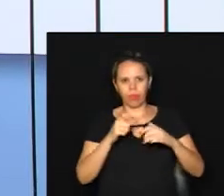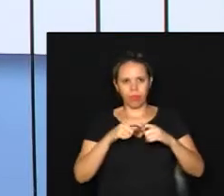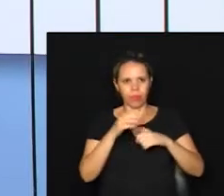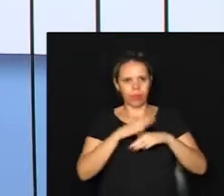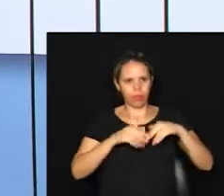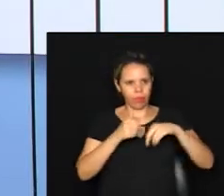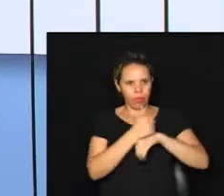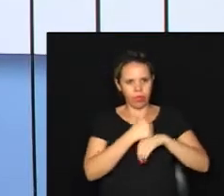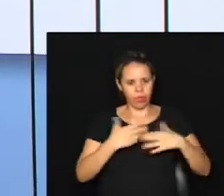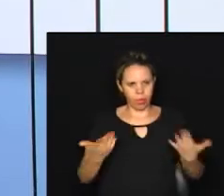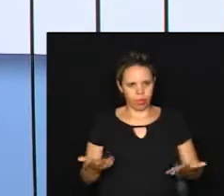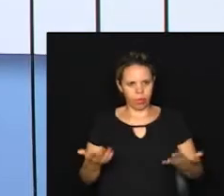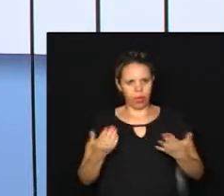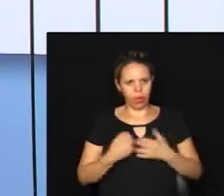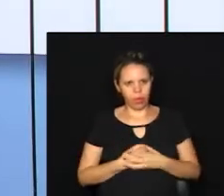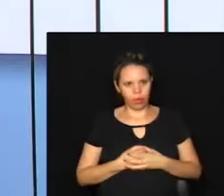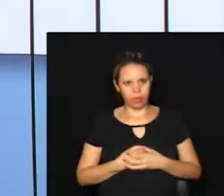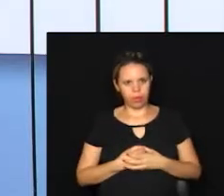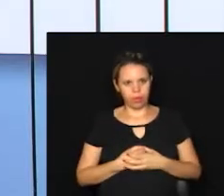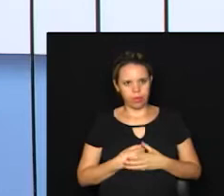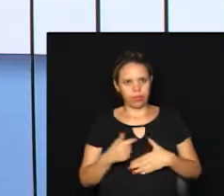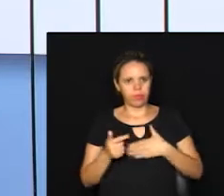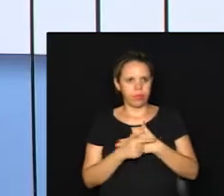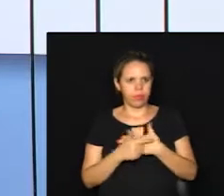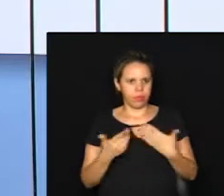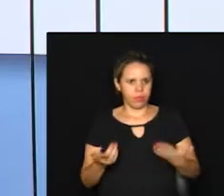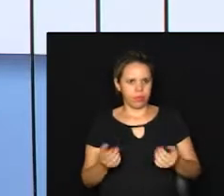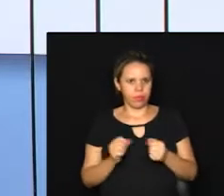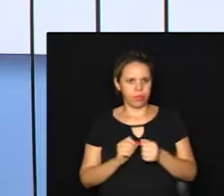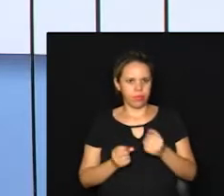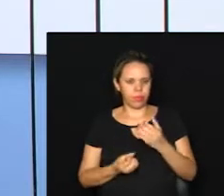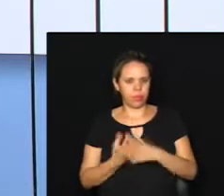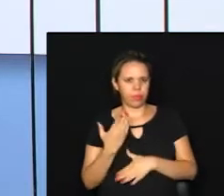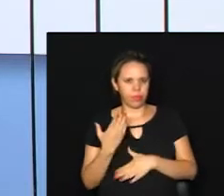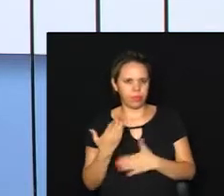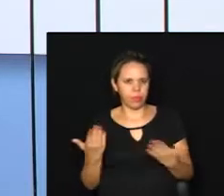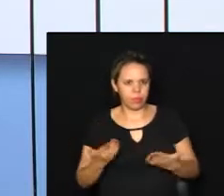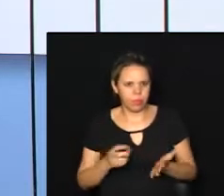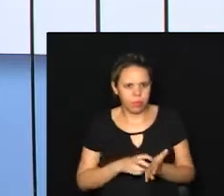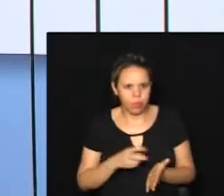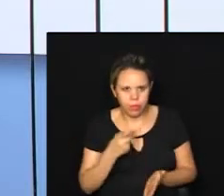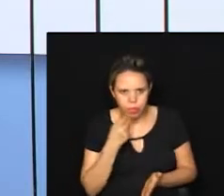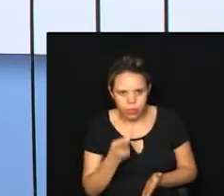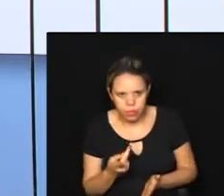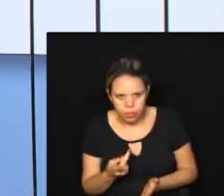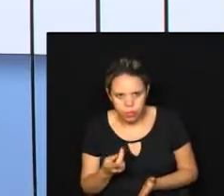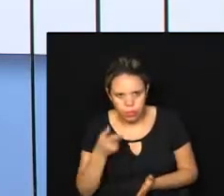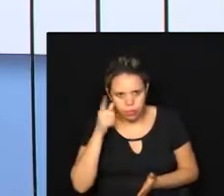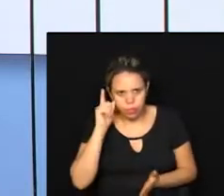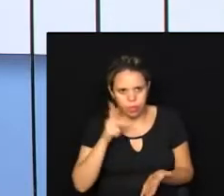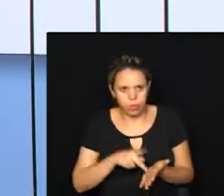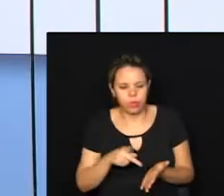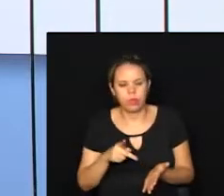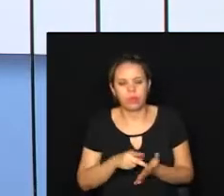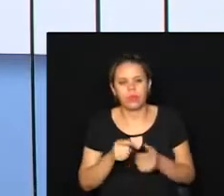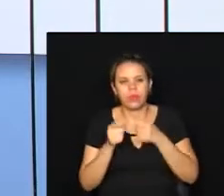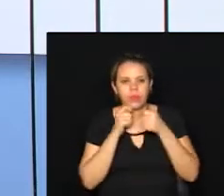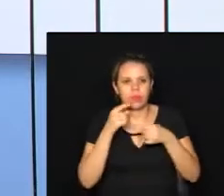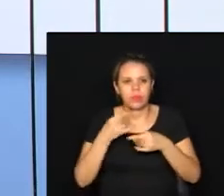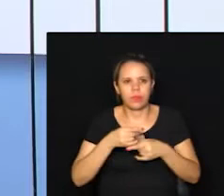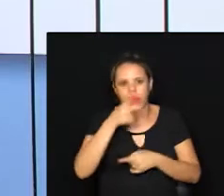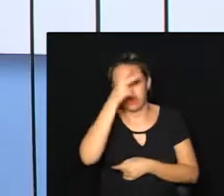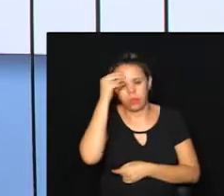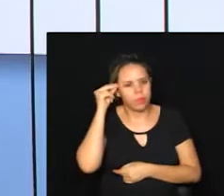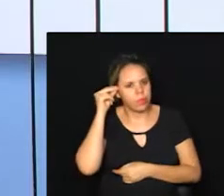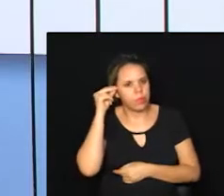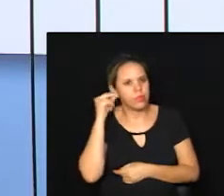especialidades e justamente com aquela função para que foi criada, e hoje de manhã foi falado, ontem na verdade, na coletiva do